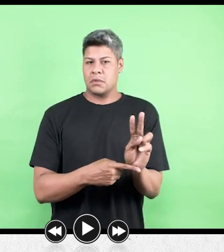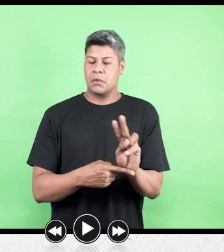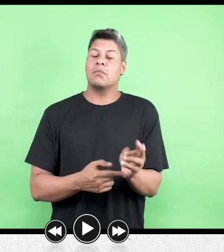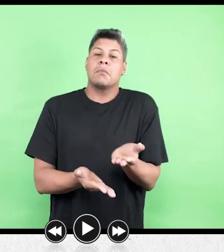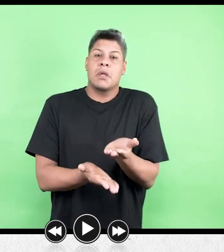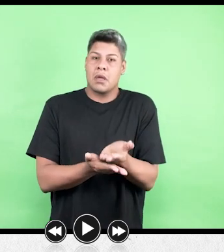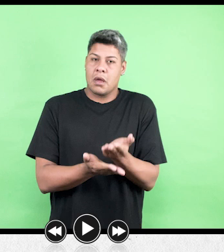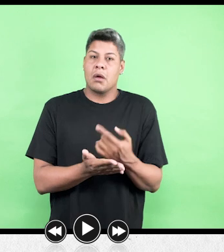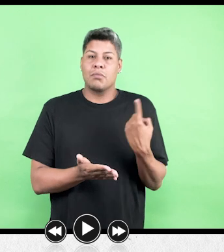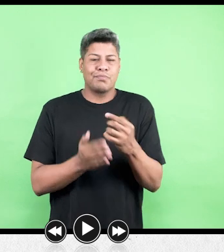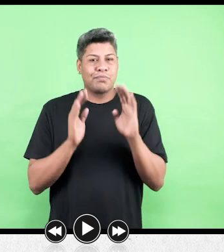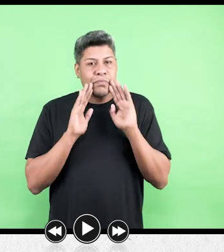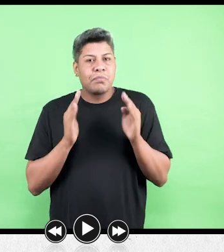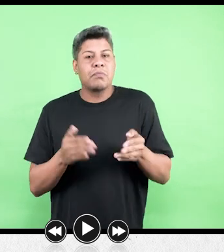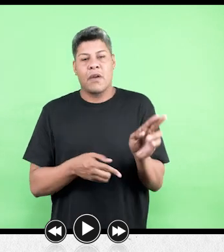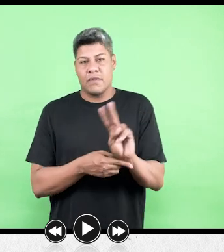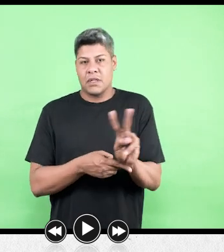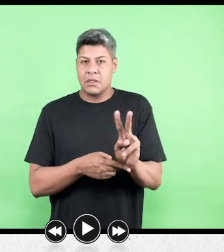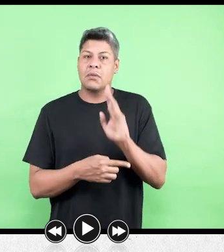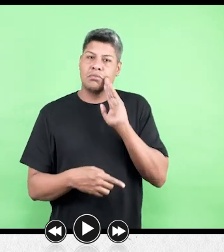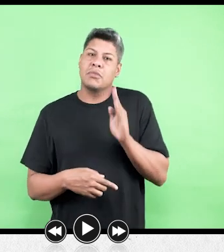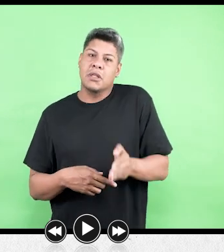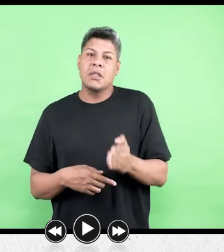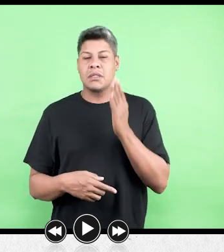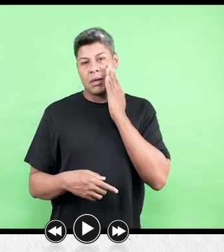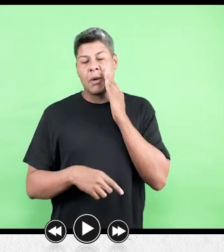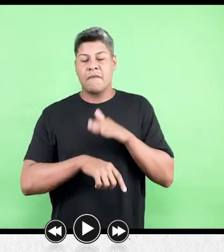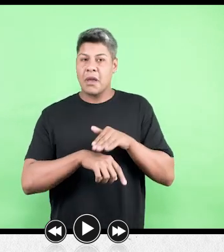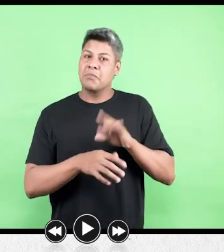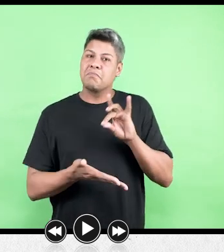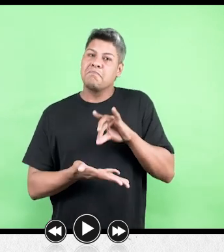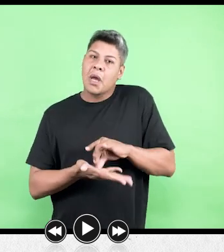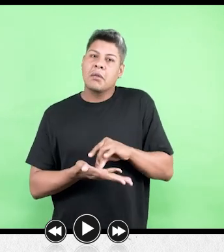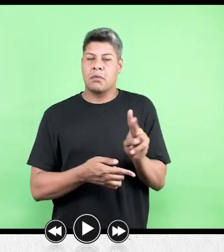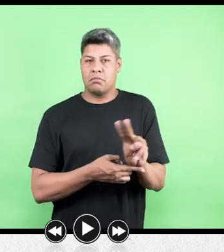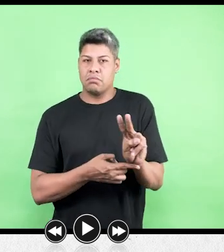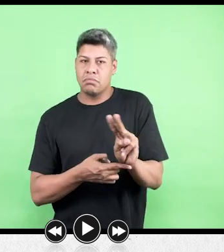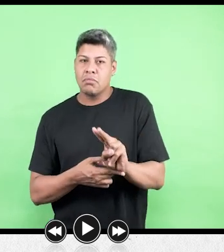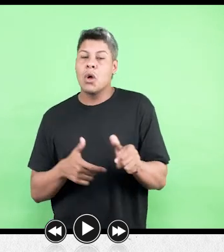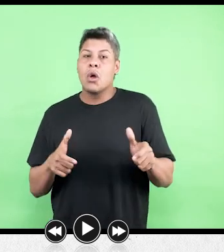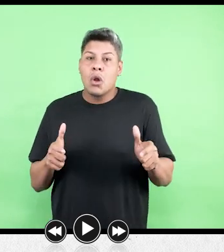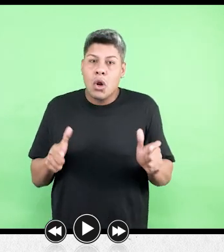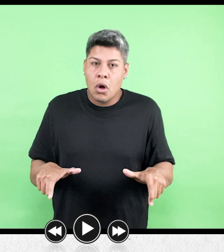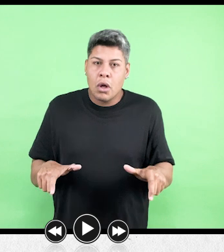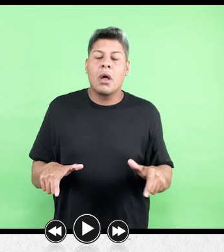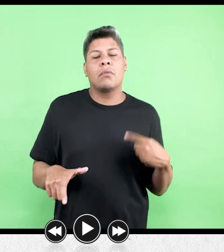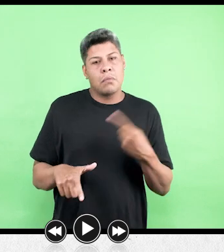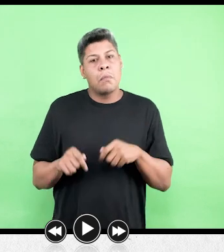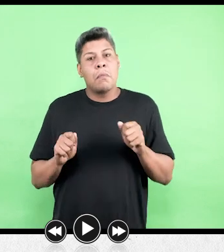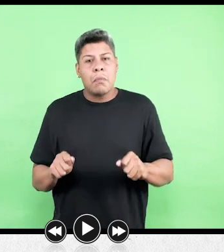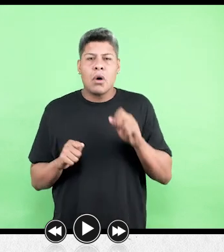aula a gente vai focar na fiscalização direta, né? Então, aquela onde a gente realiza de fato a inspeção nas unidades, a gente